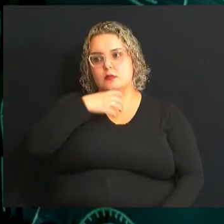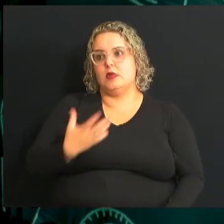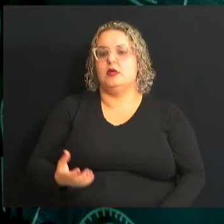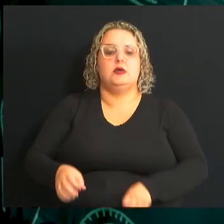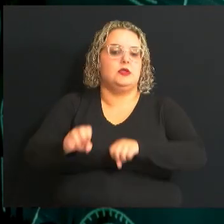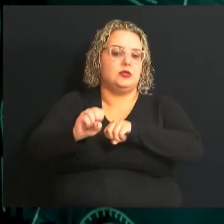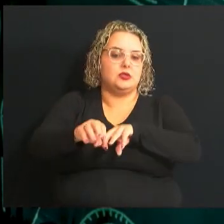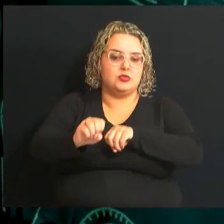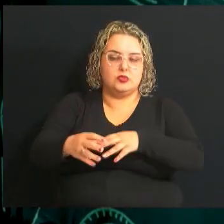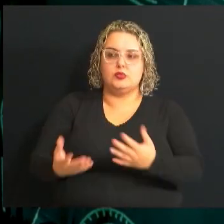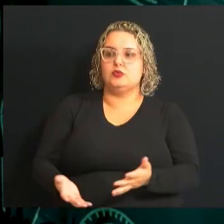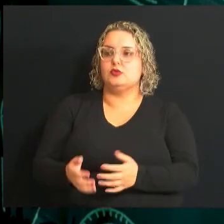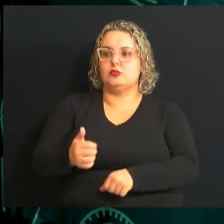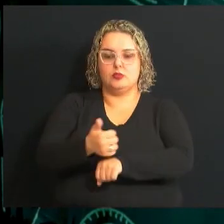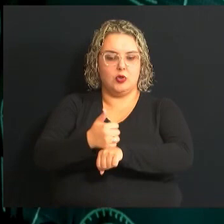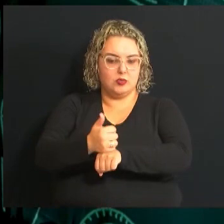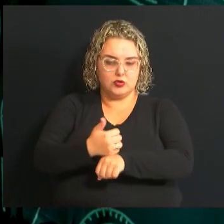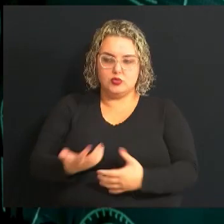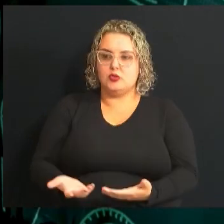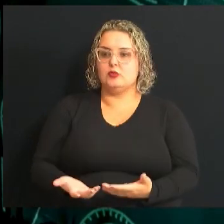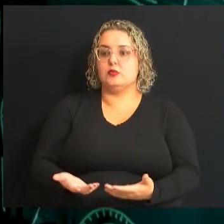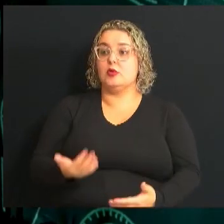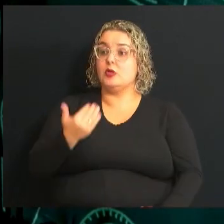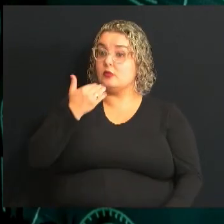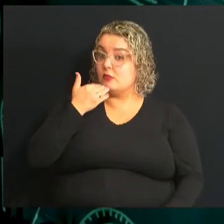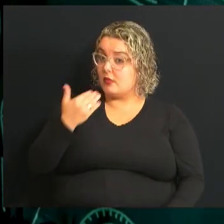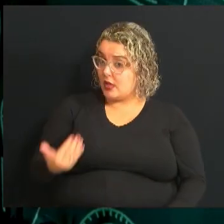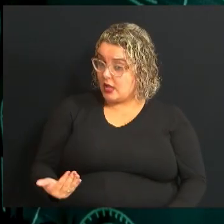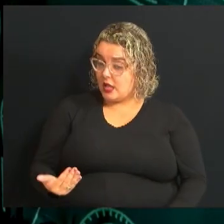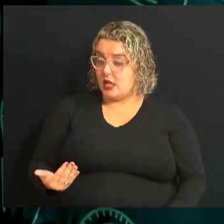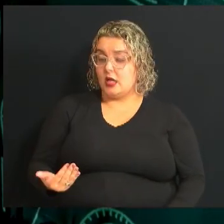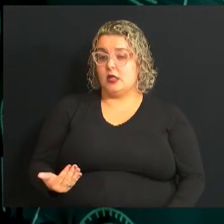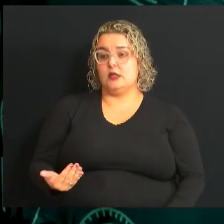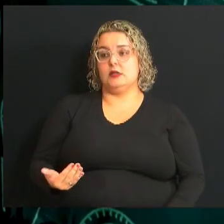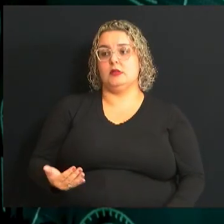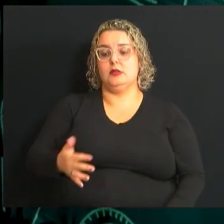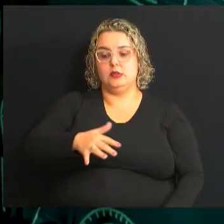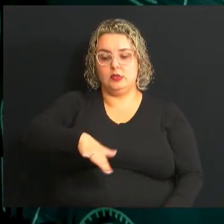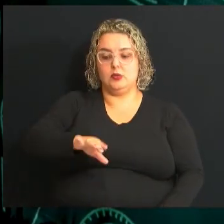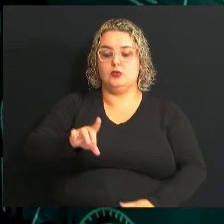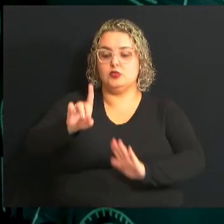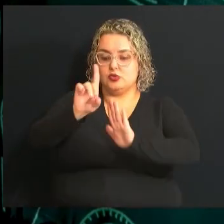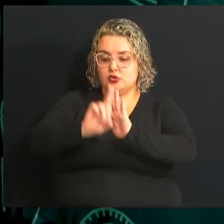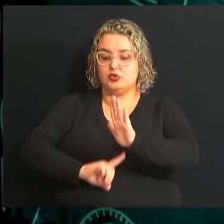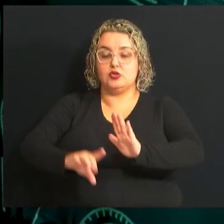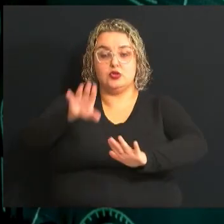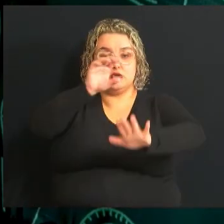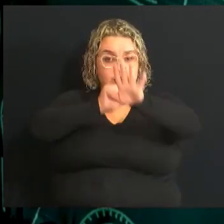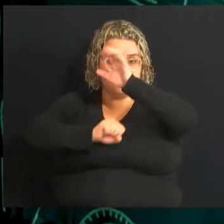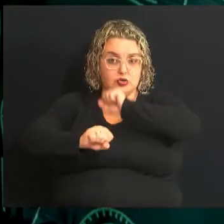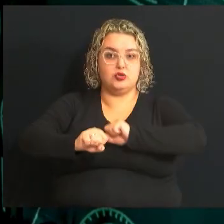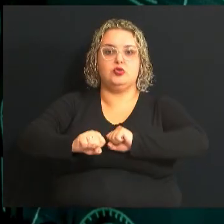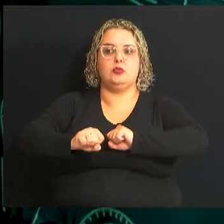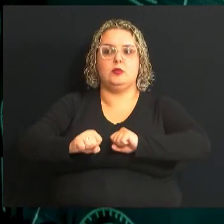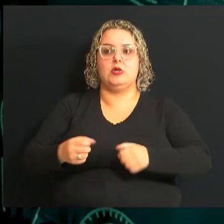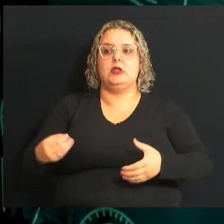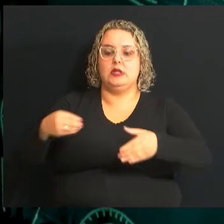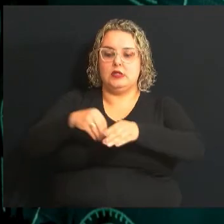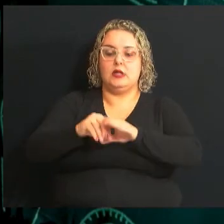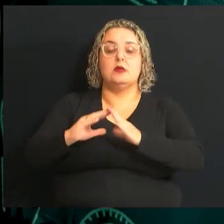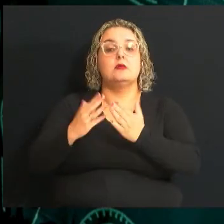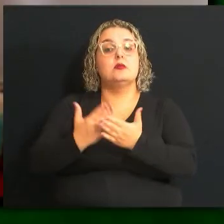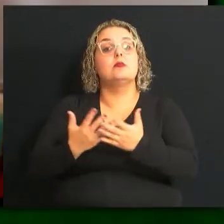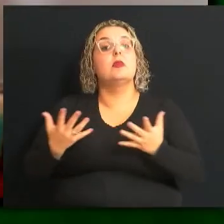educadores, que pleiteiam, né, o espaço na escola, o direito de aprender e de estar na escola para